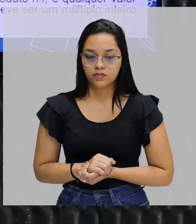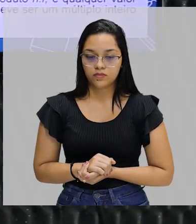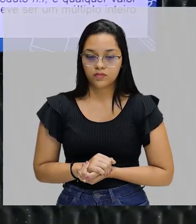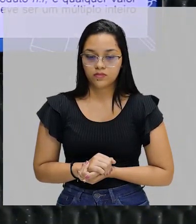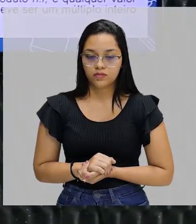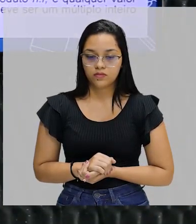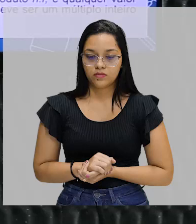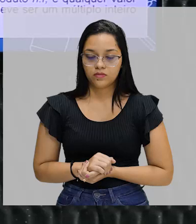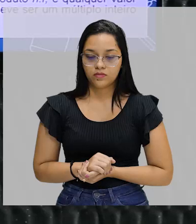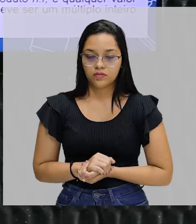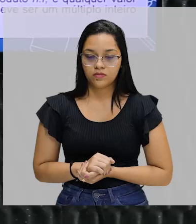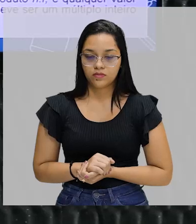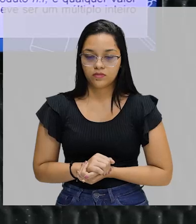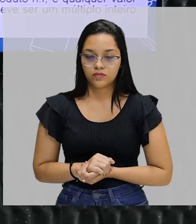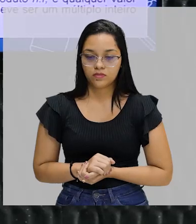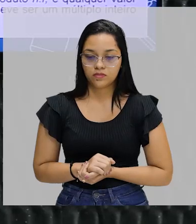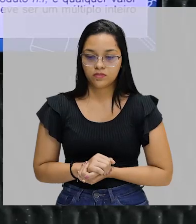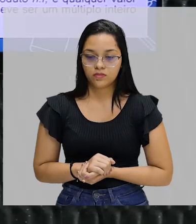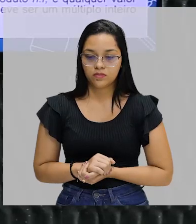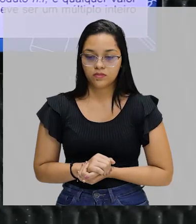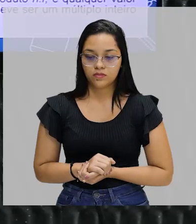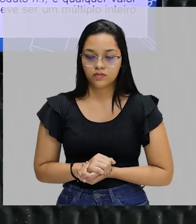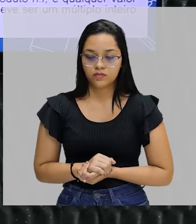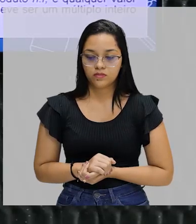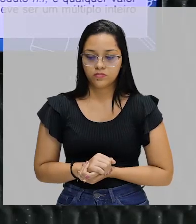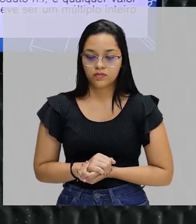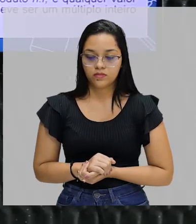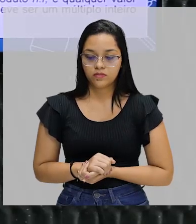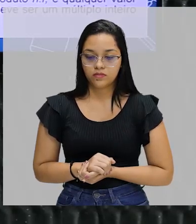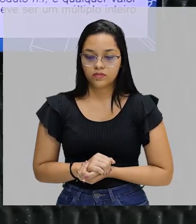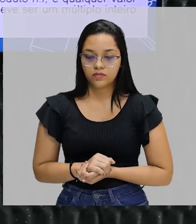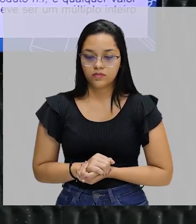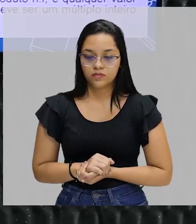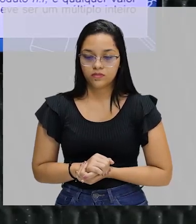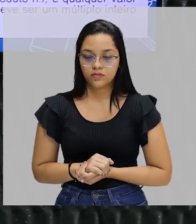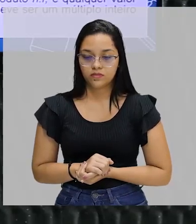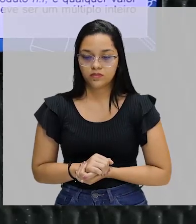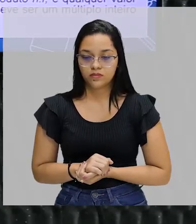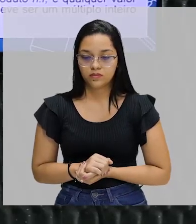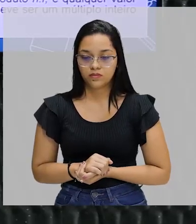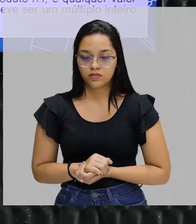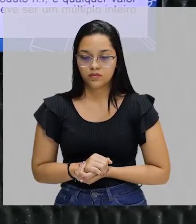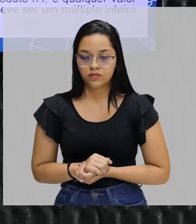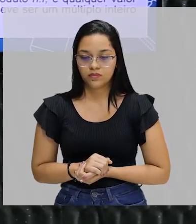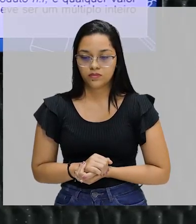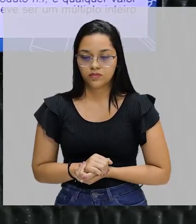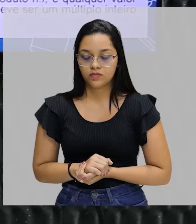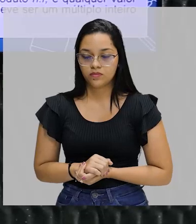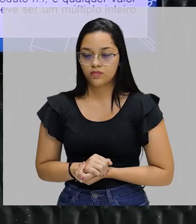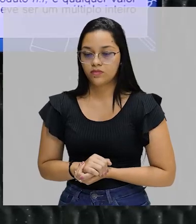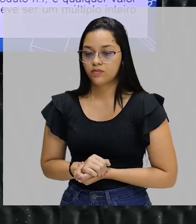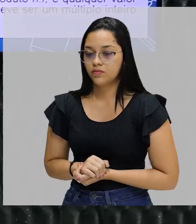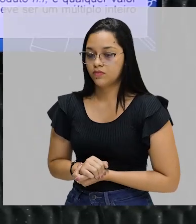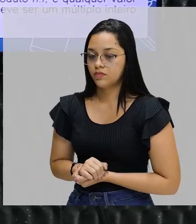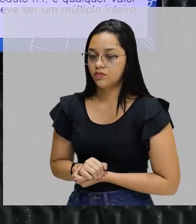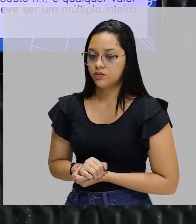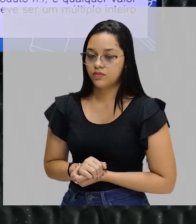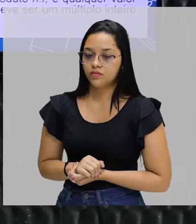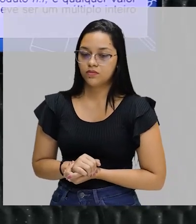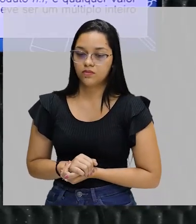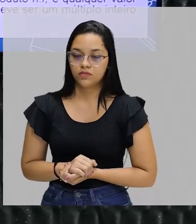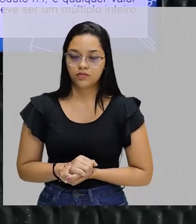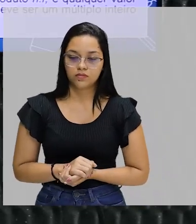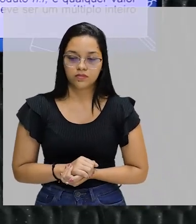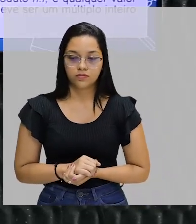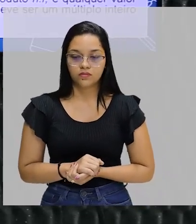que esses pequenos pacotes de energia que a luz tem, né, dividido. Então, cada pacotezinho desse